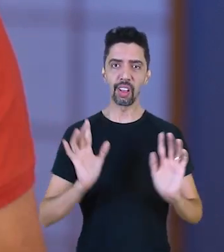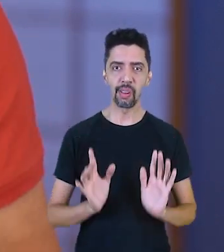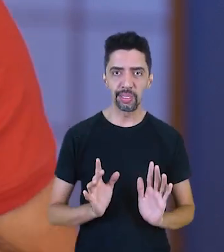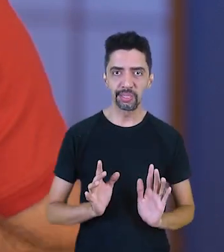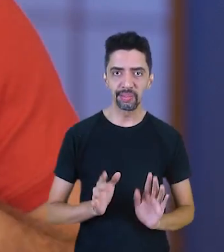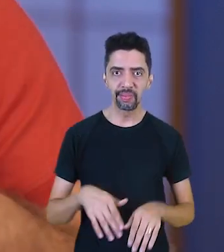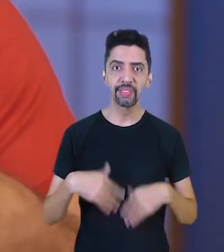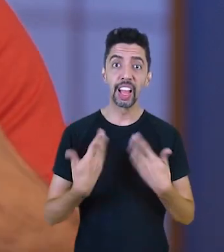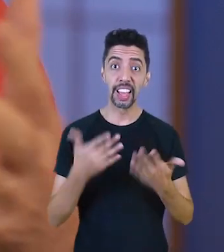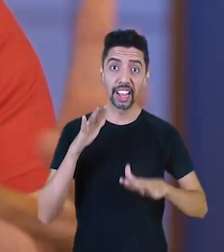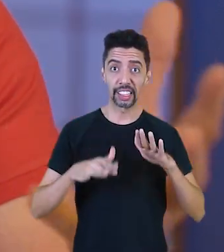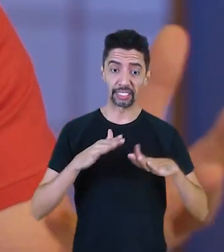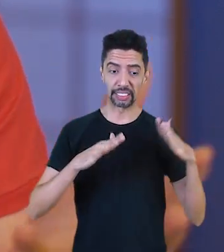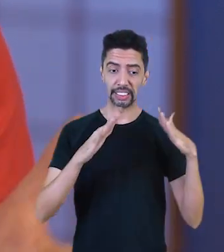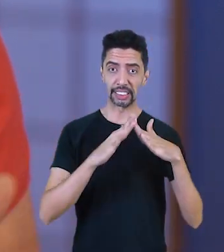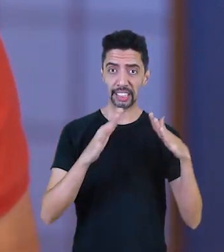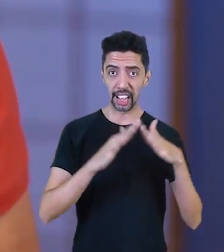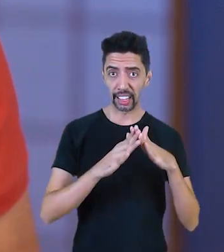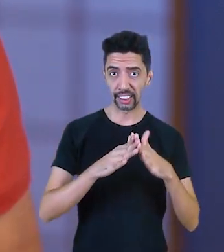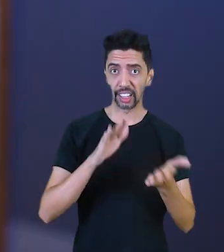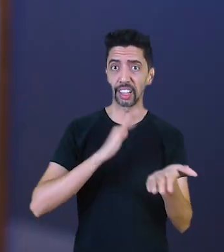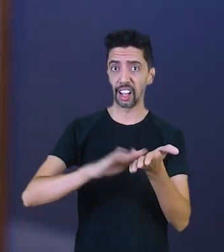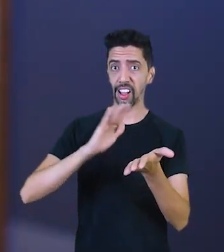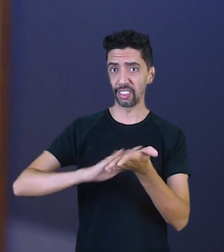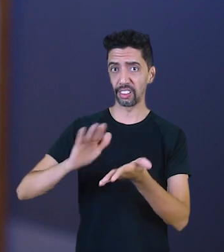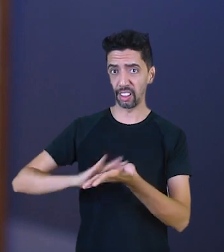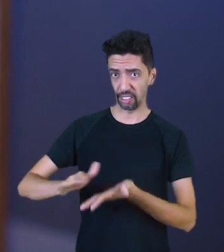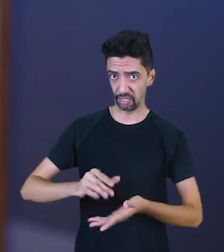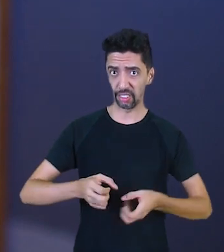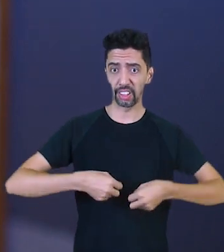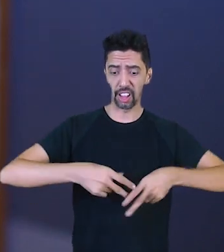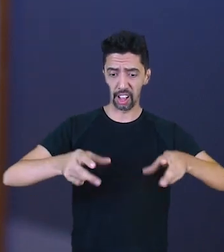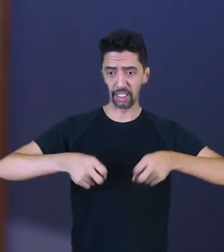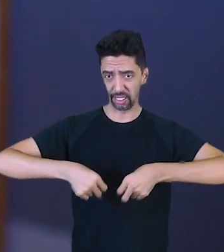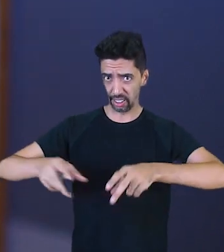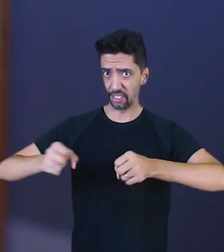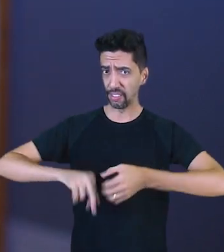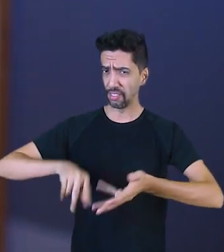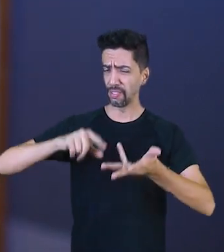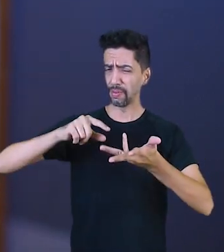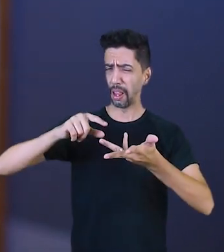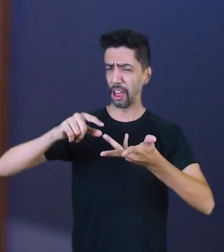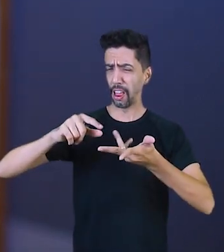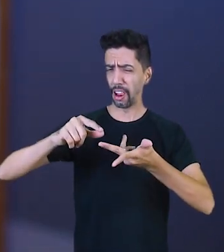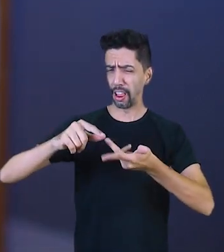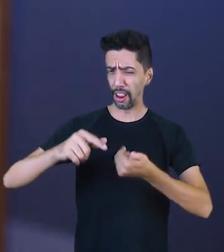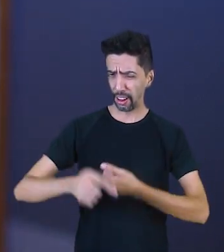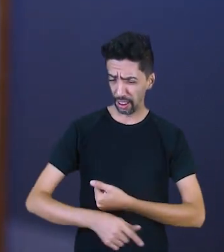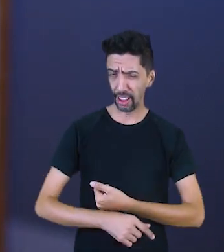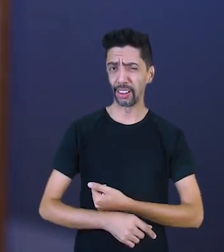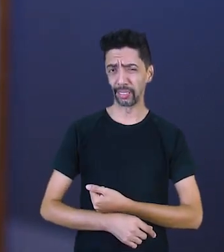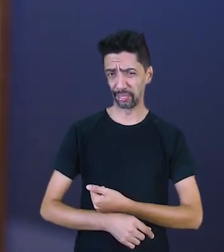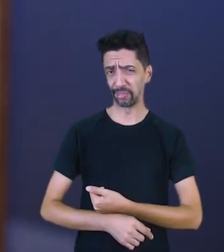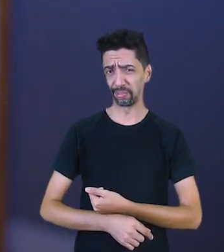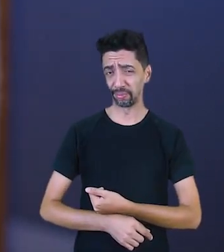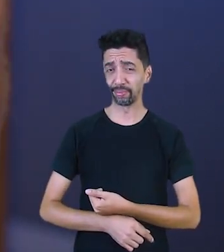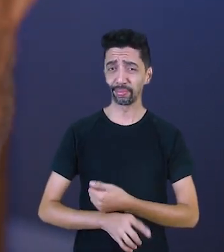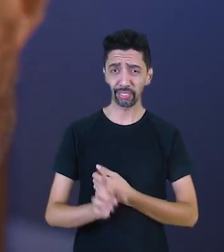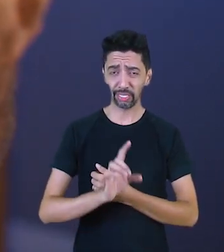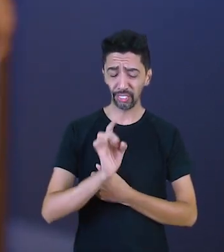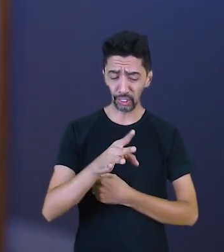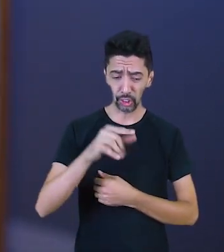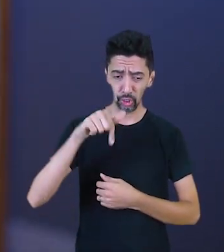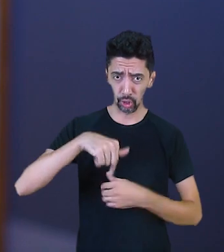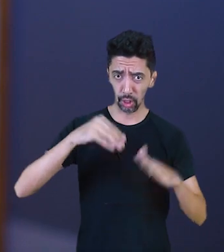casa, temos diversos consumos. Não só aqueles de dentro de nossas residências, mas também aqueles que são para que você